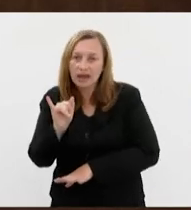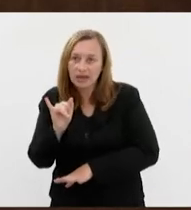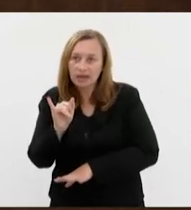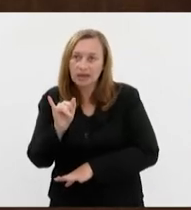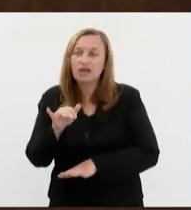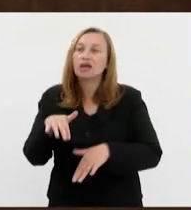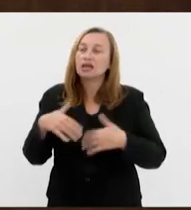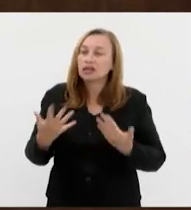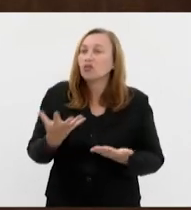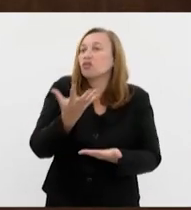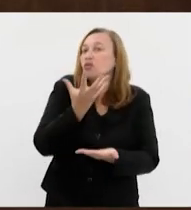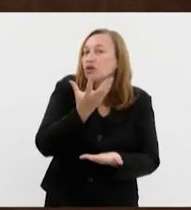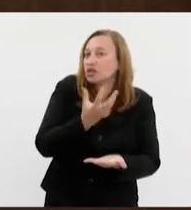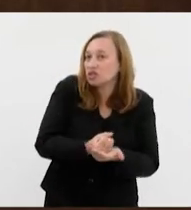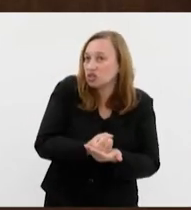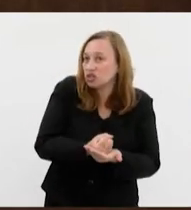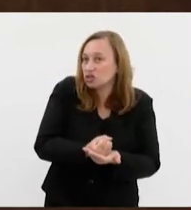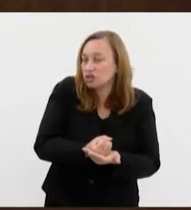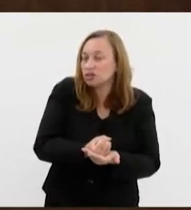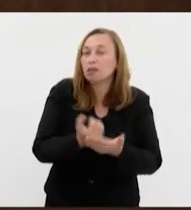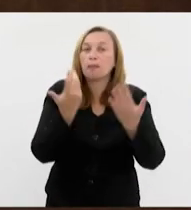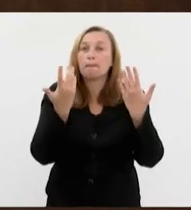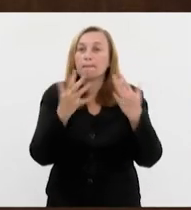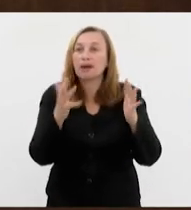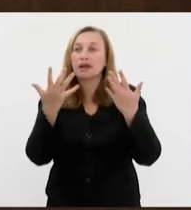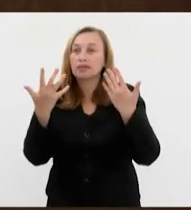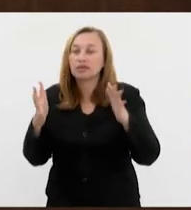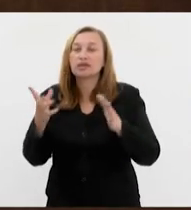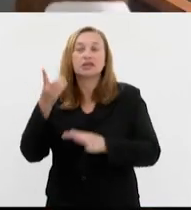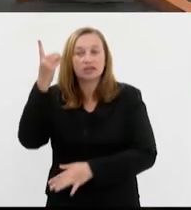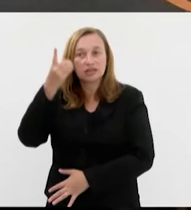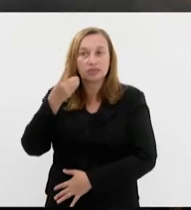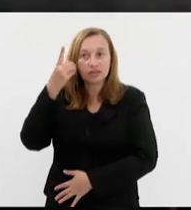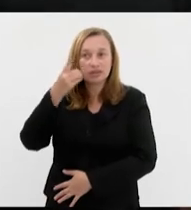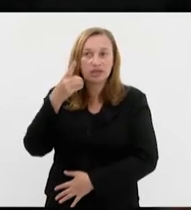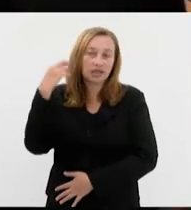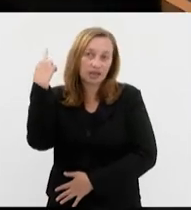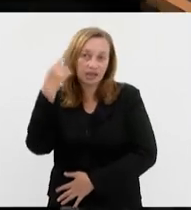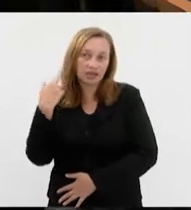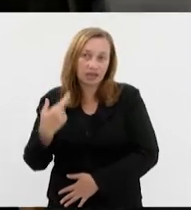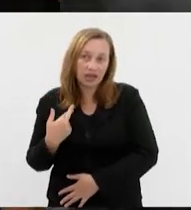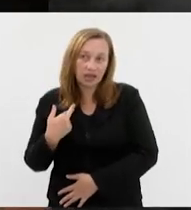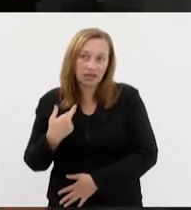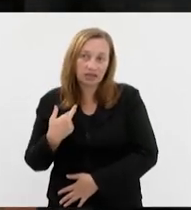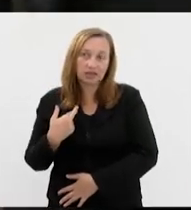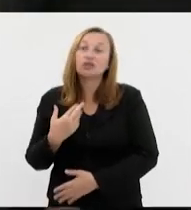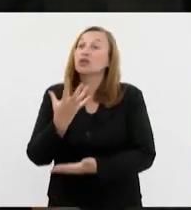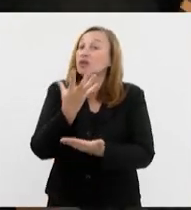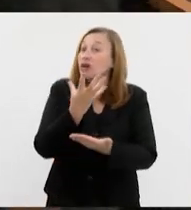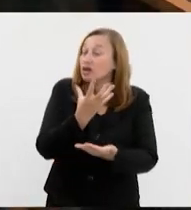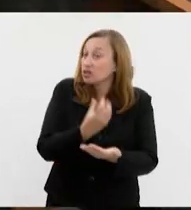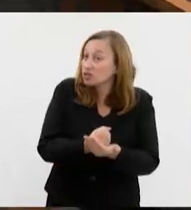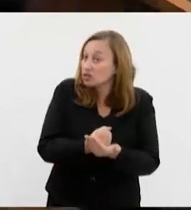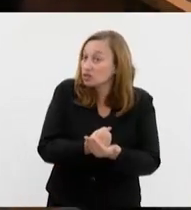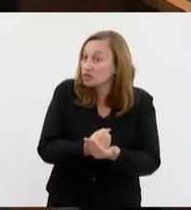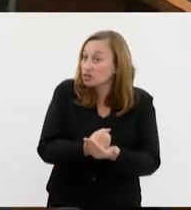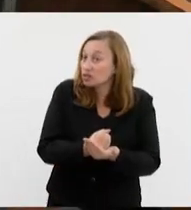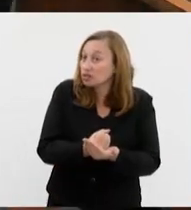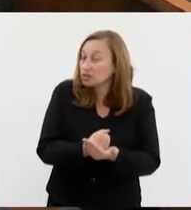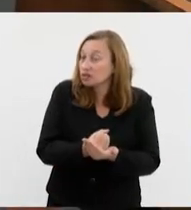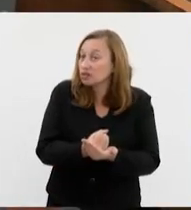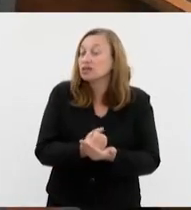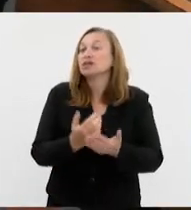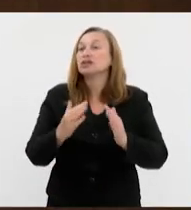Então fica o registro, parabenizando a deputada Renata Souza, e esse registro para que tramite